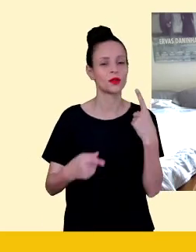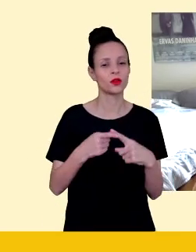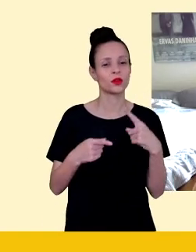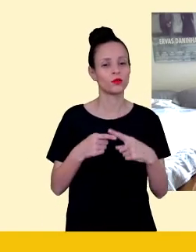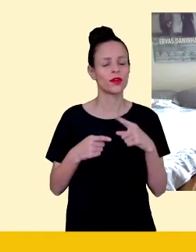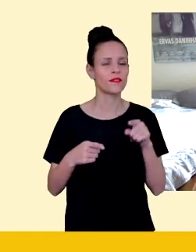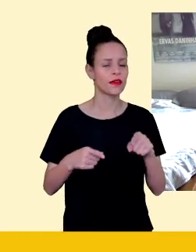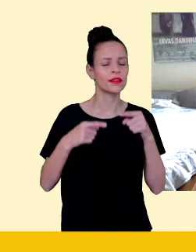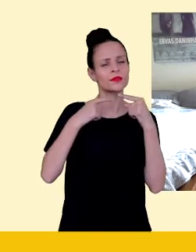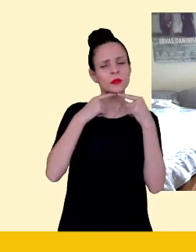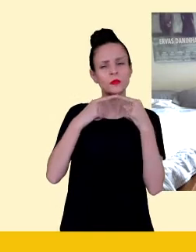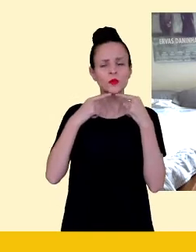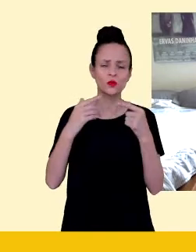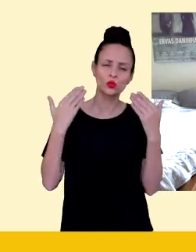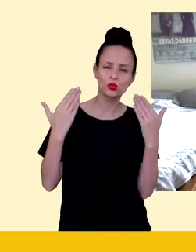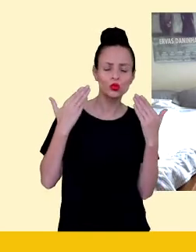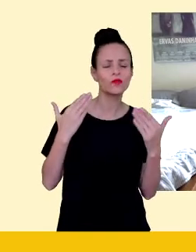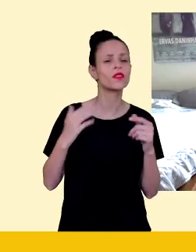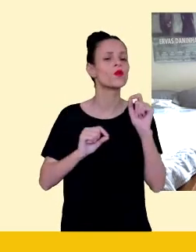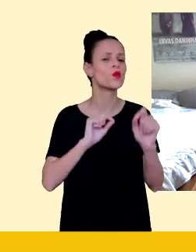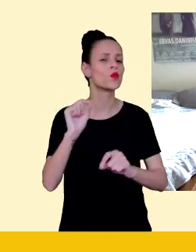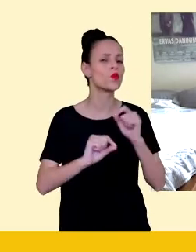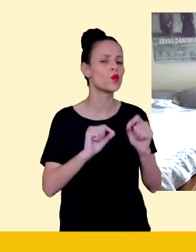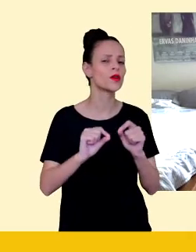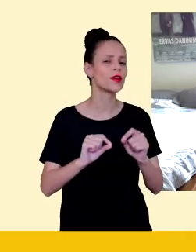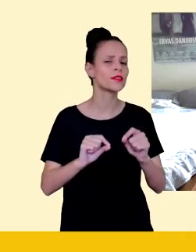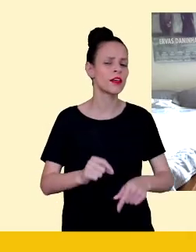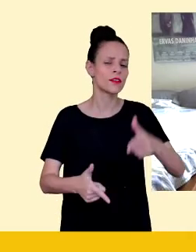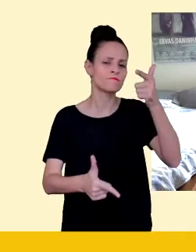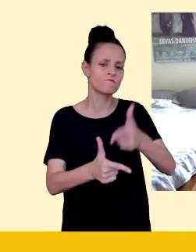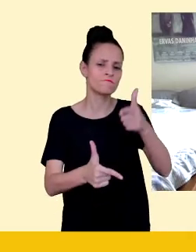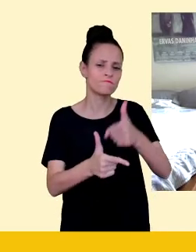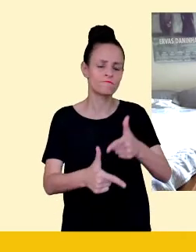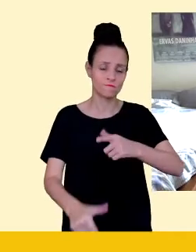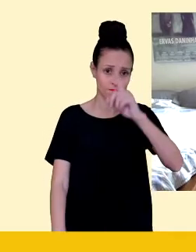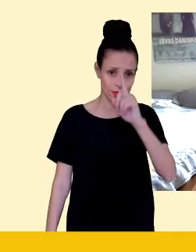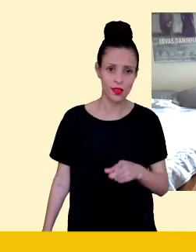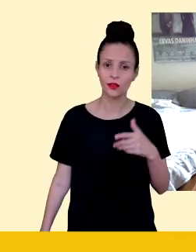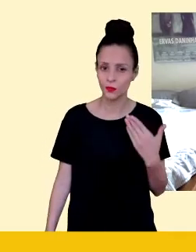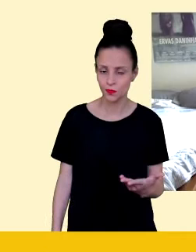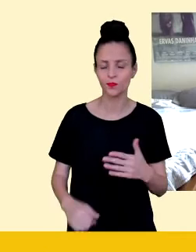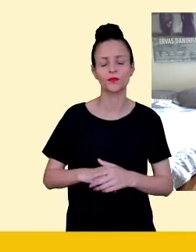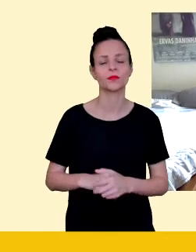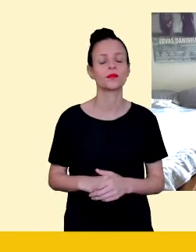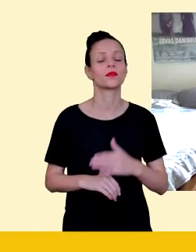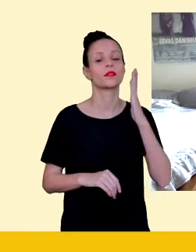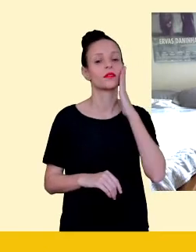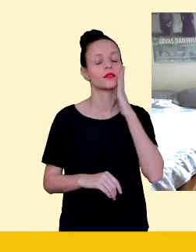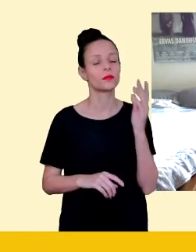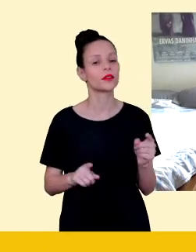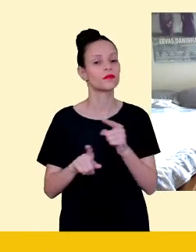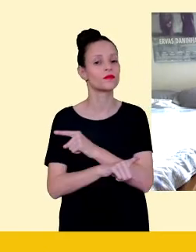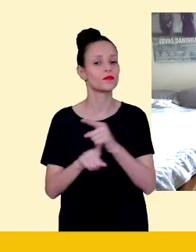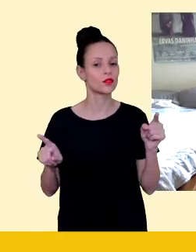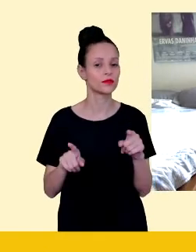assim, principalmente porque fica muito essa dúvida, dá para ver, né, do que estava posto, afinal de contas. E aí,